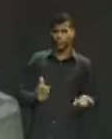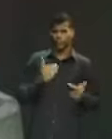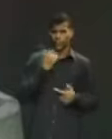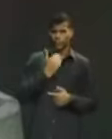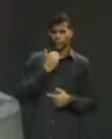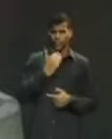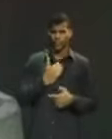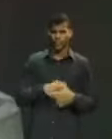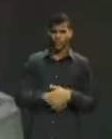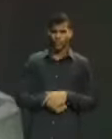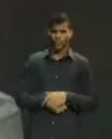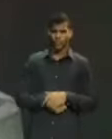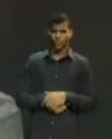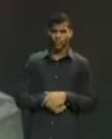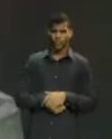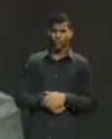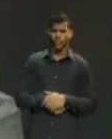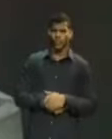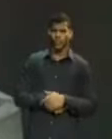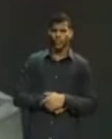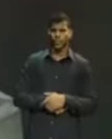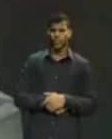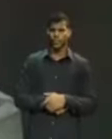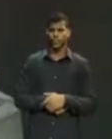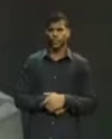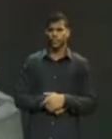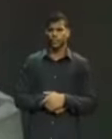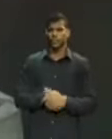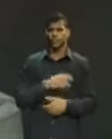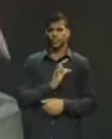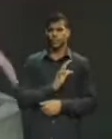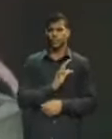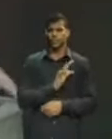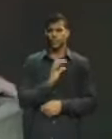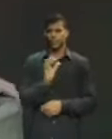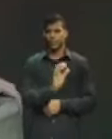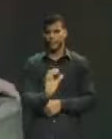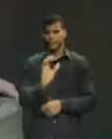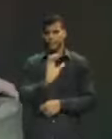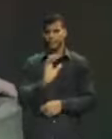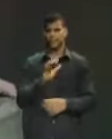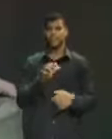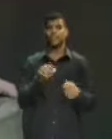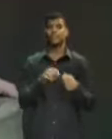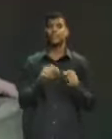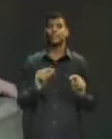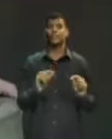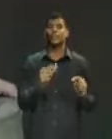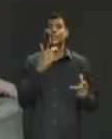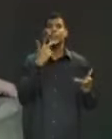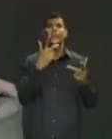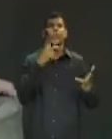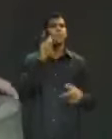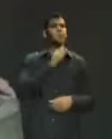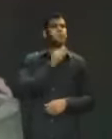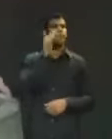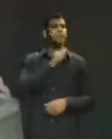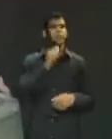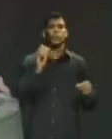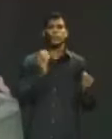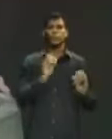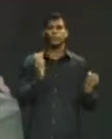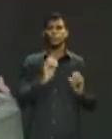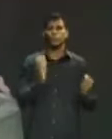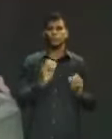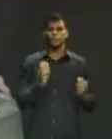vista técnico-científico. Normalmente, fazem apelos sem qualidade,